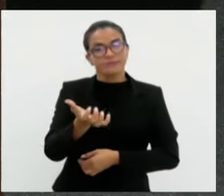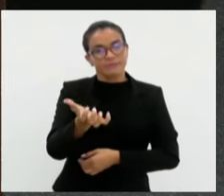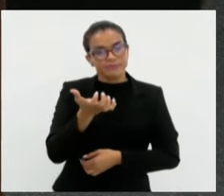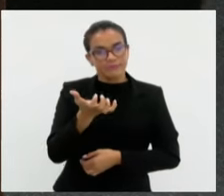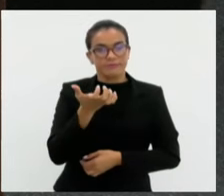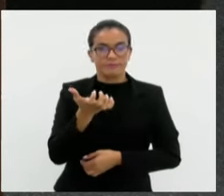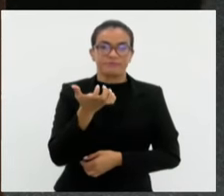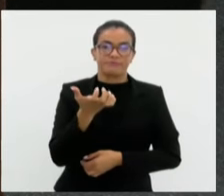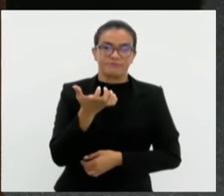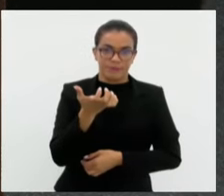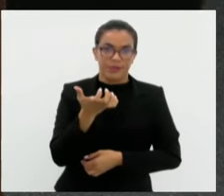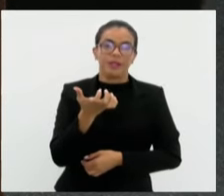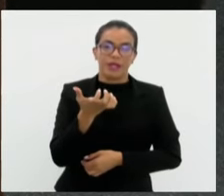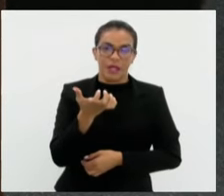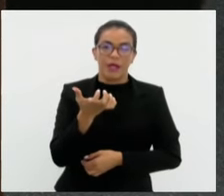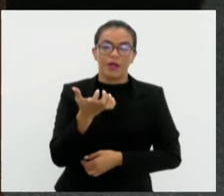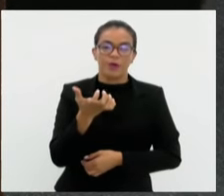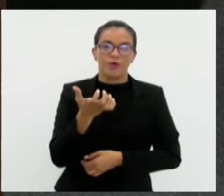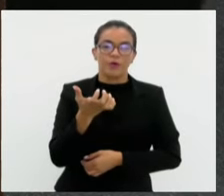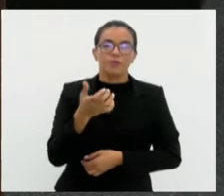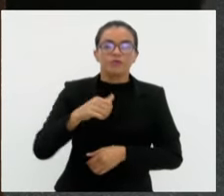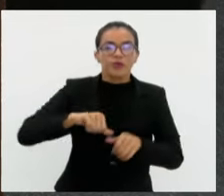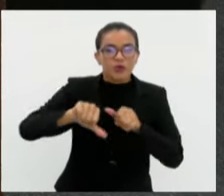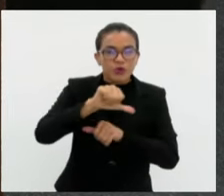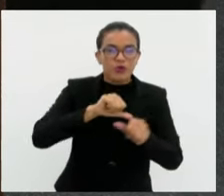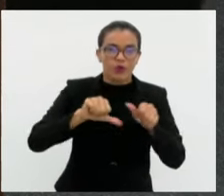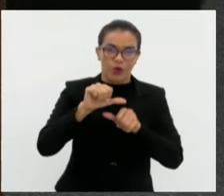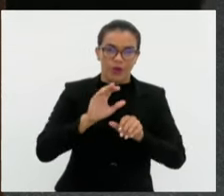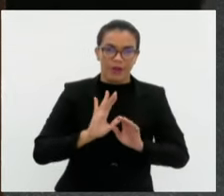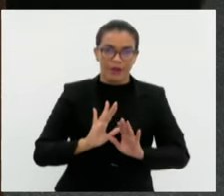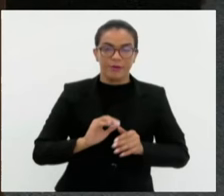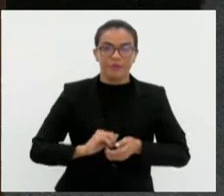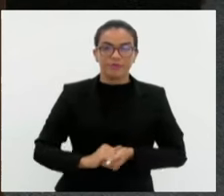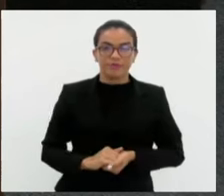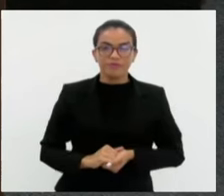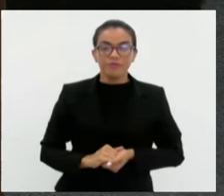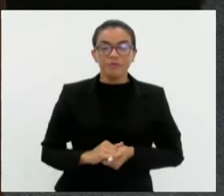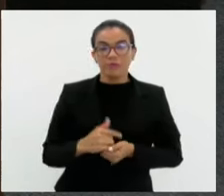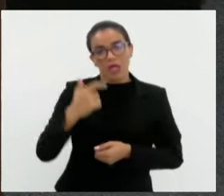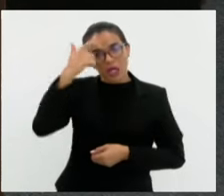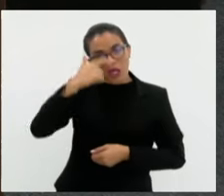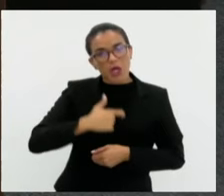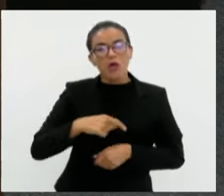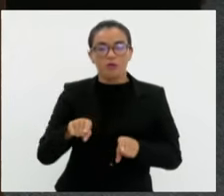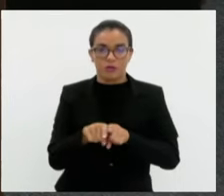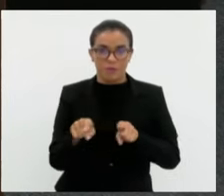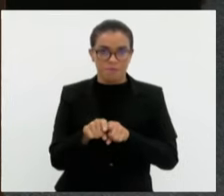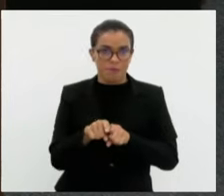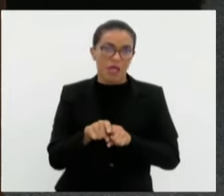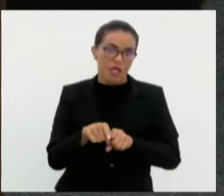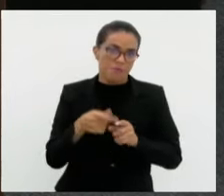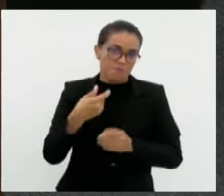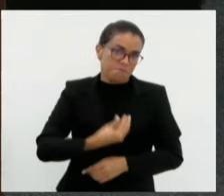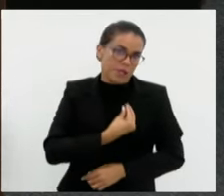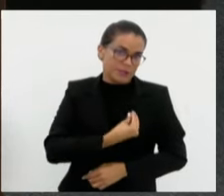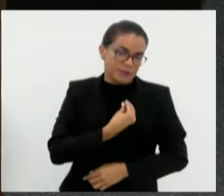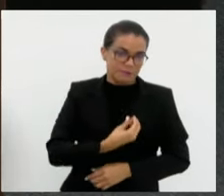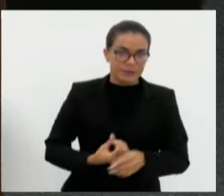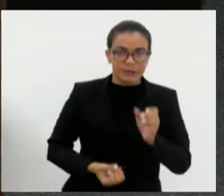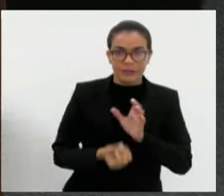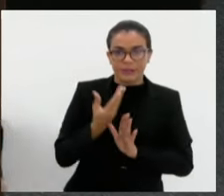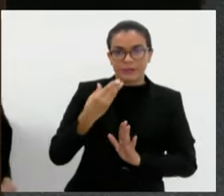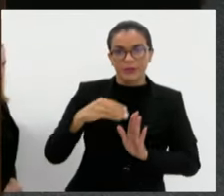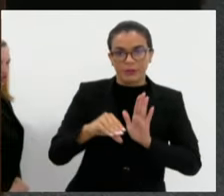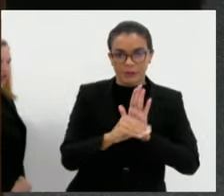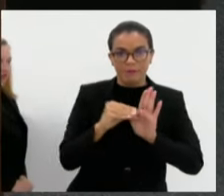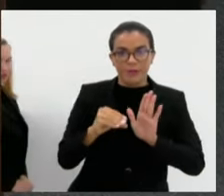estar aqui proferindo o meu voto, que é de acordo com a emenda pela constitucionalidade, porque eu sou signatária da emenda, e concordando com o